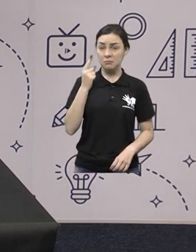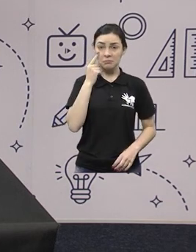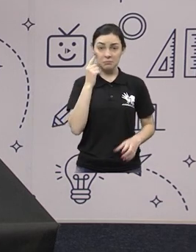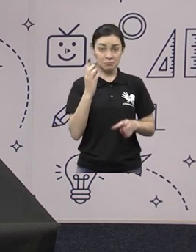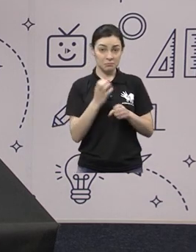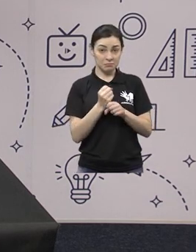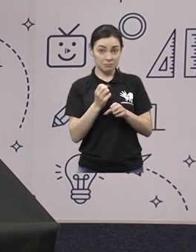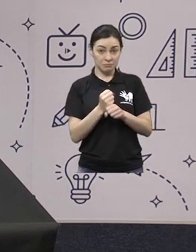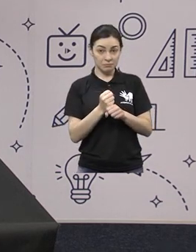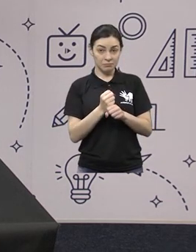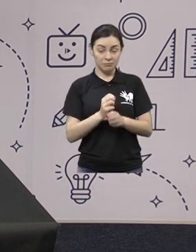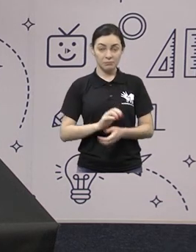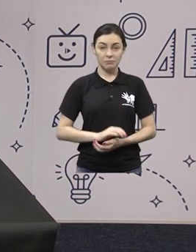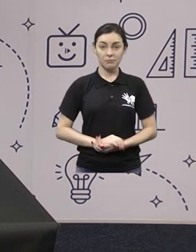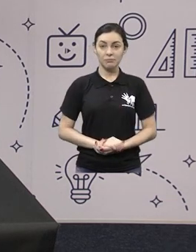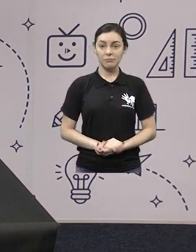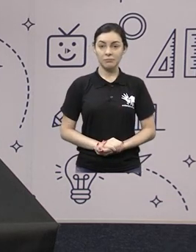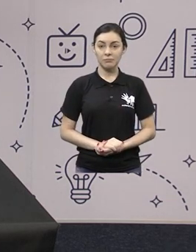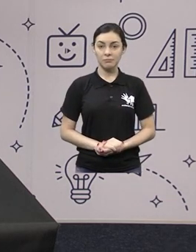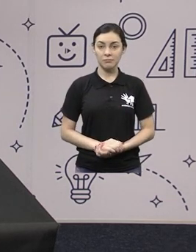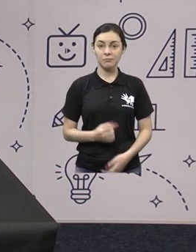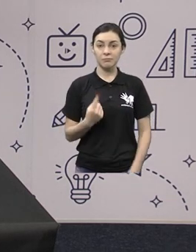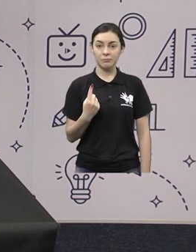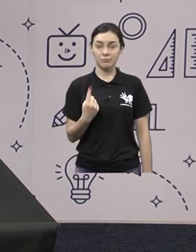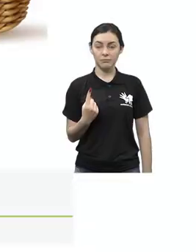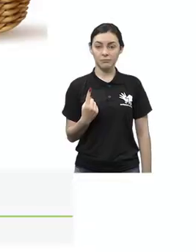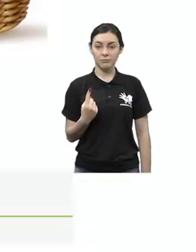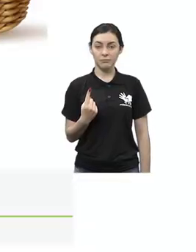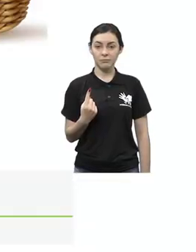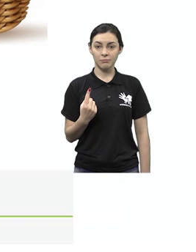total vai mudar? Vamos contar?